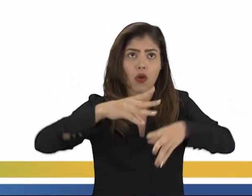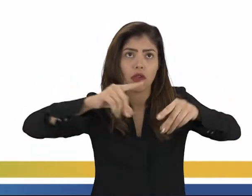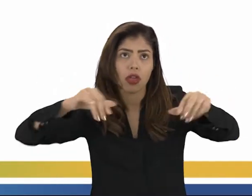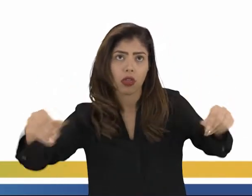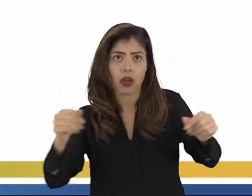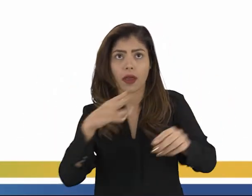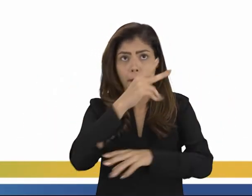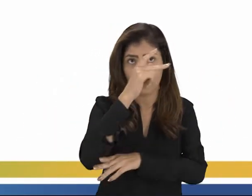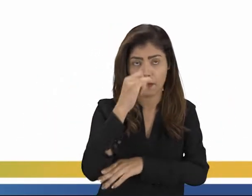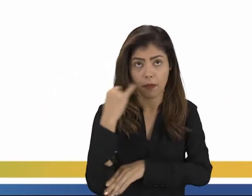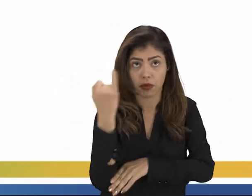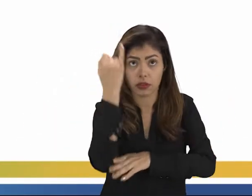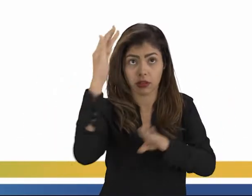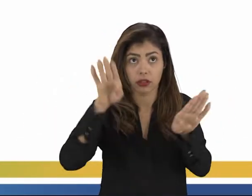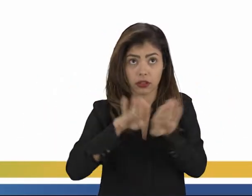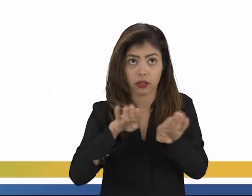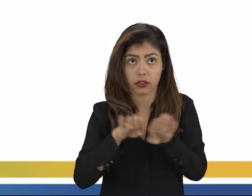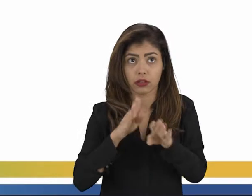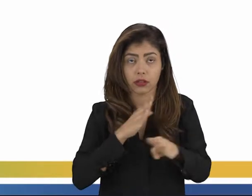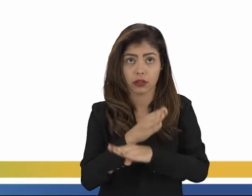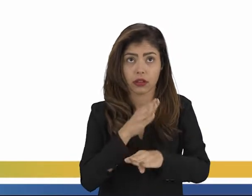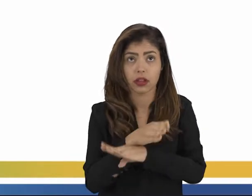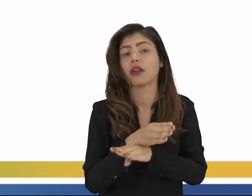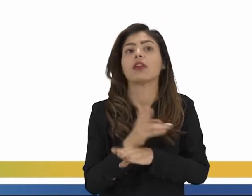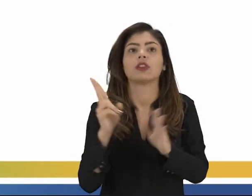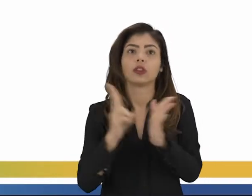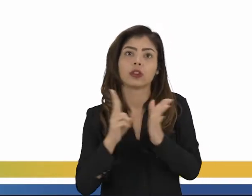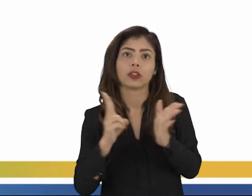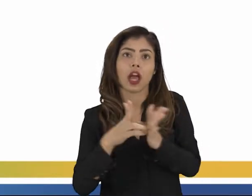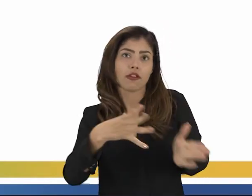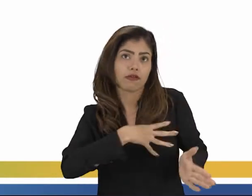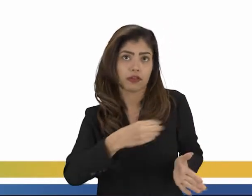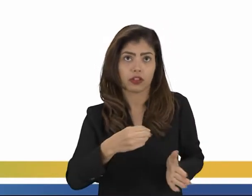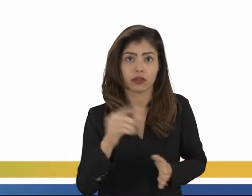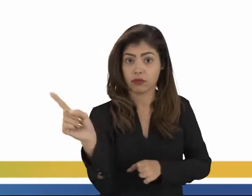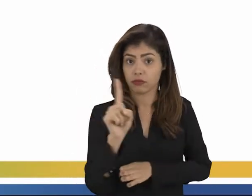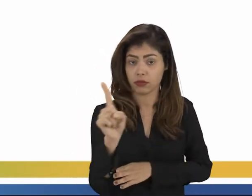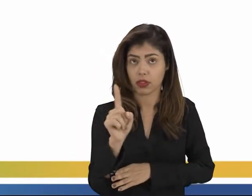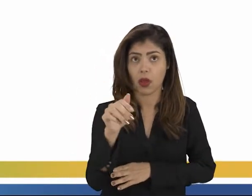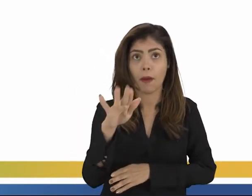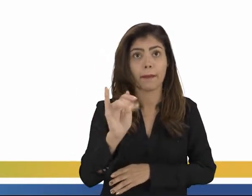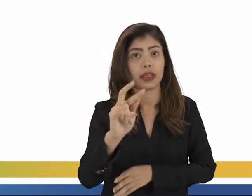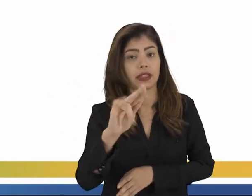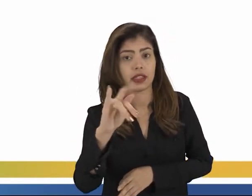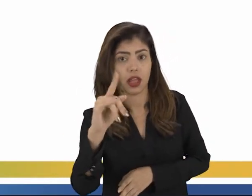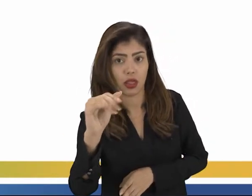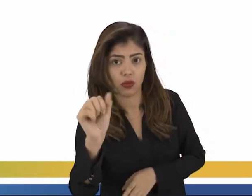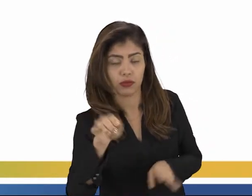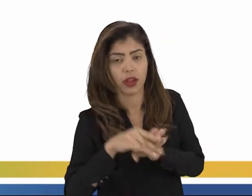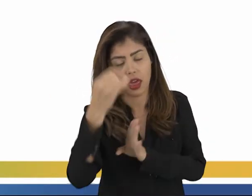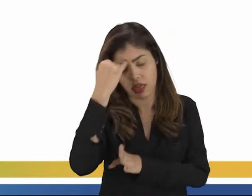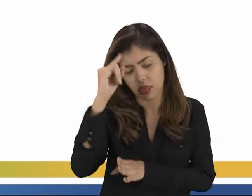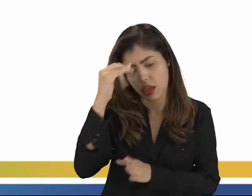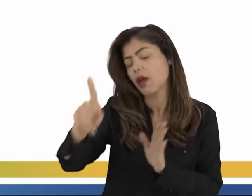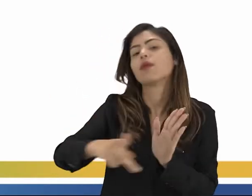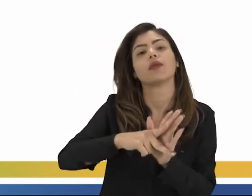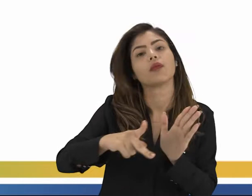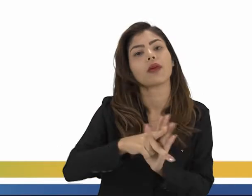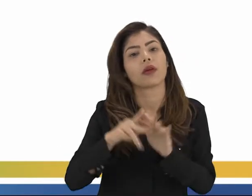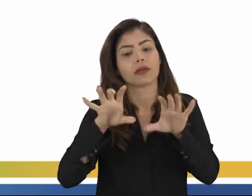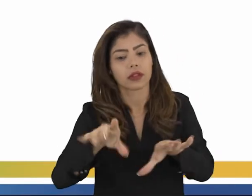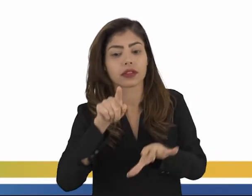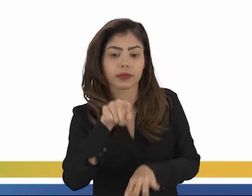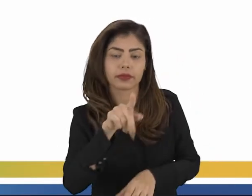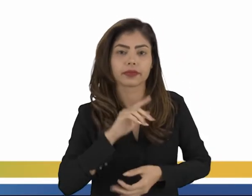com intenções coloniais, né, e os americanos são filhos, não são bastardos. Essa era a ideia principal a partir